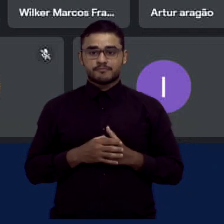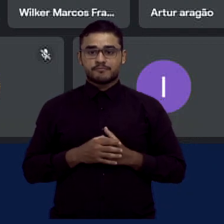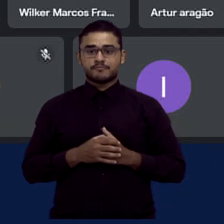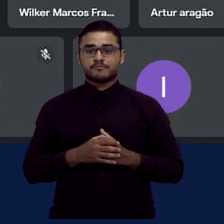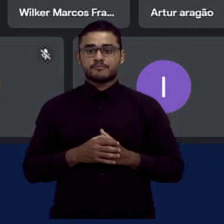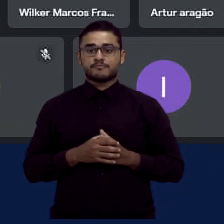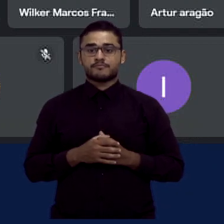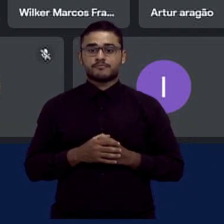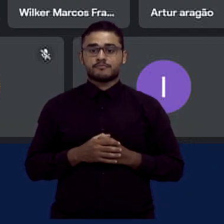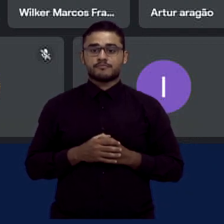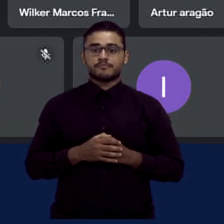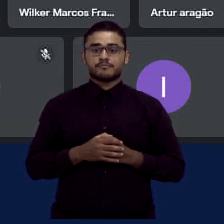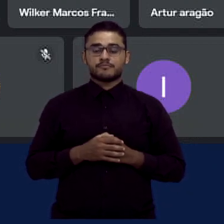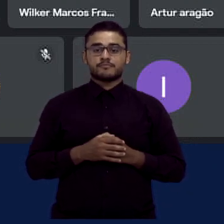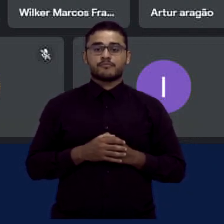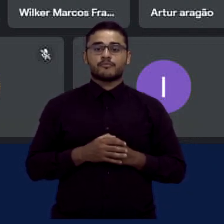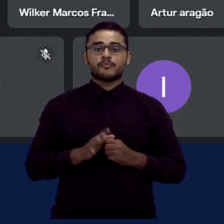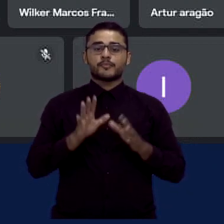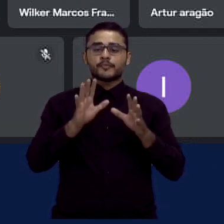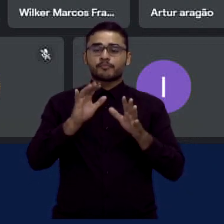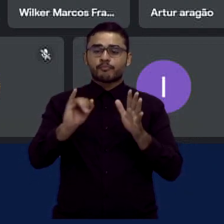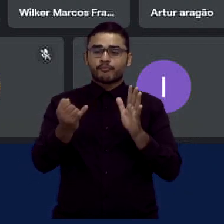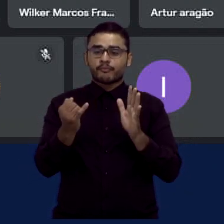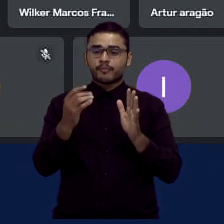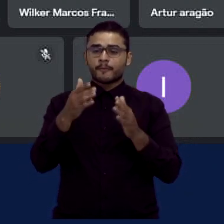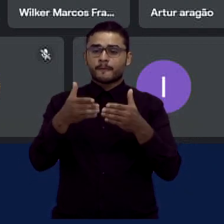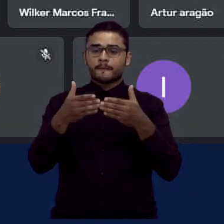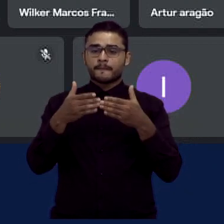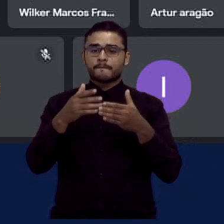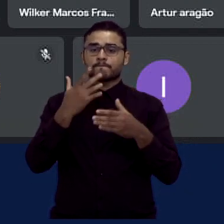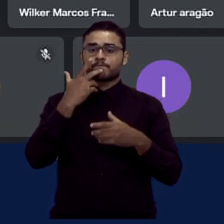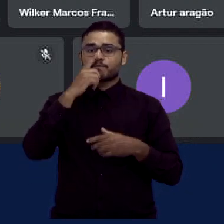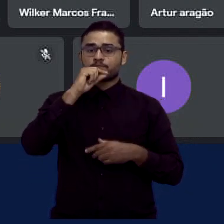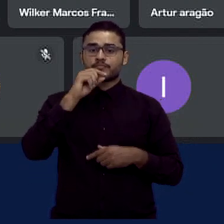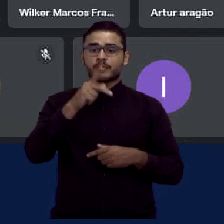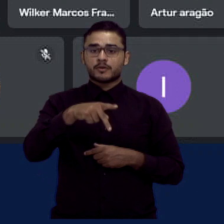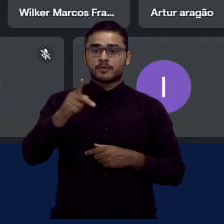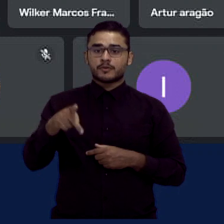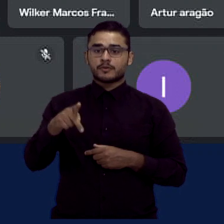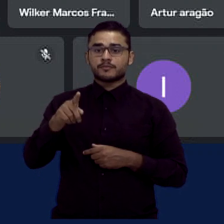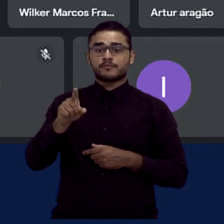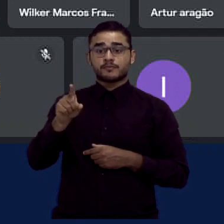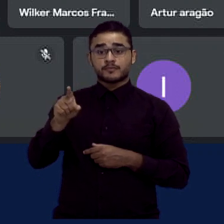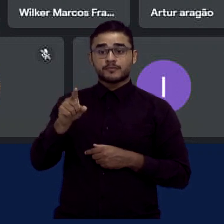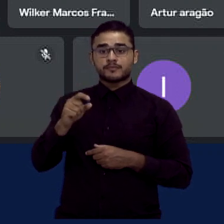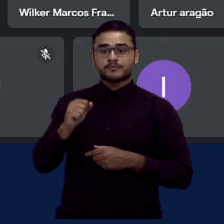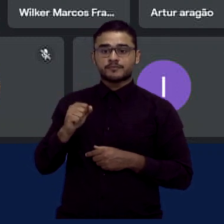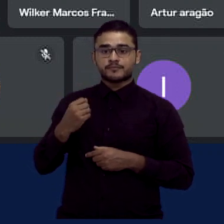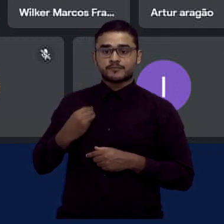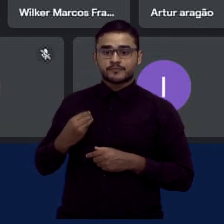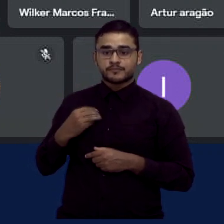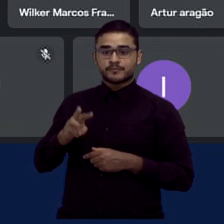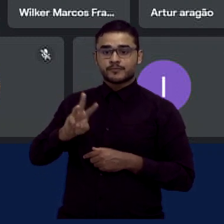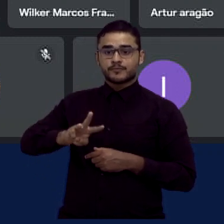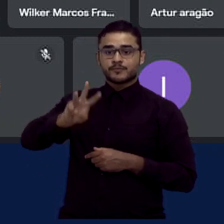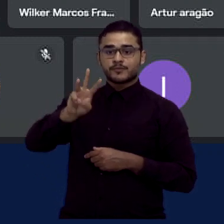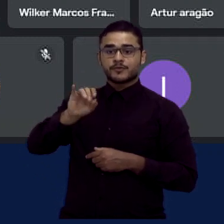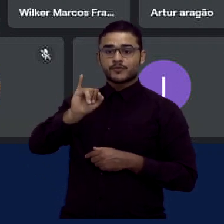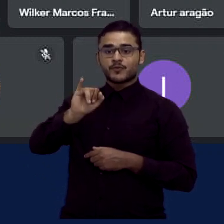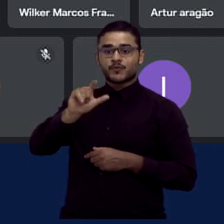Luiz, perdão. Deixa eu aproveitar e fazer aqui as boas-vindas também ao professor Wilker, né, que está aqui, o Wilker Marques